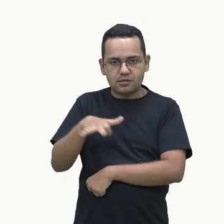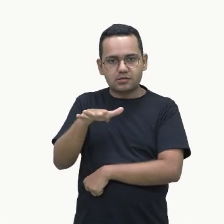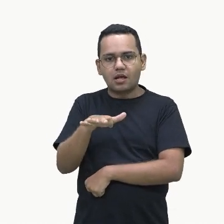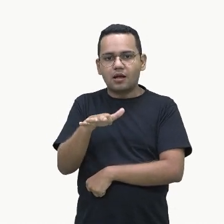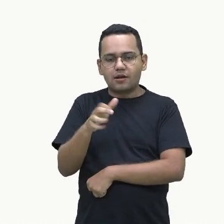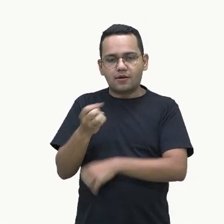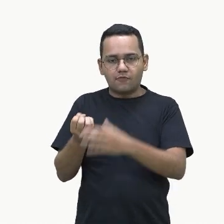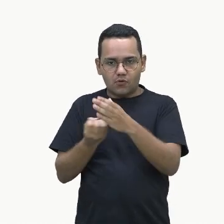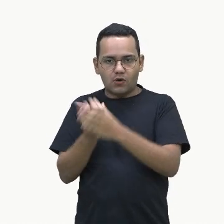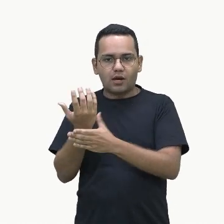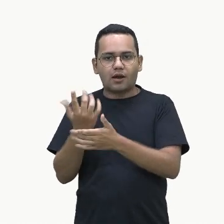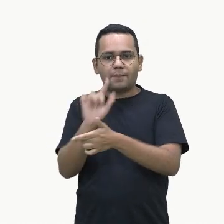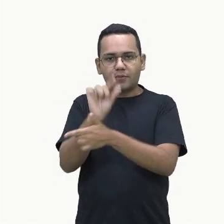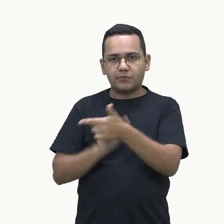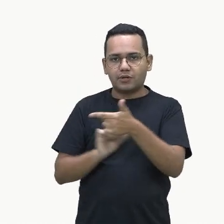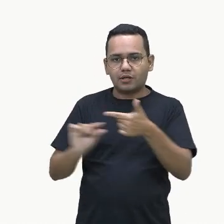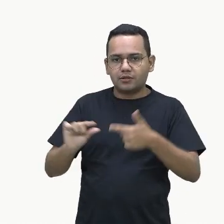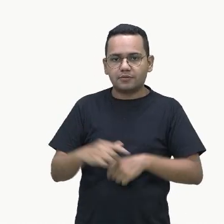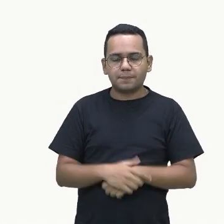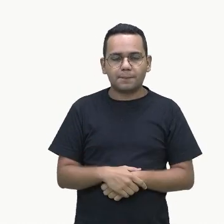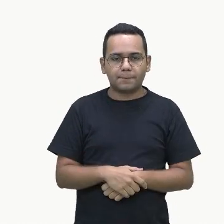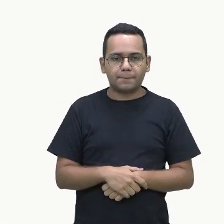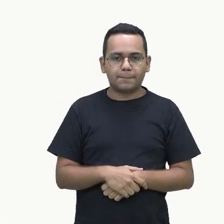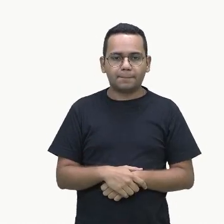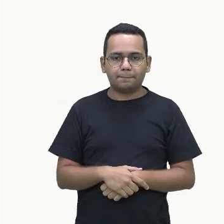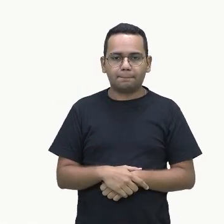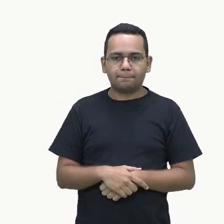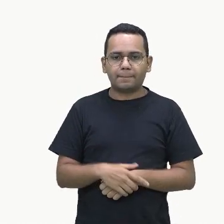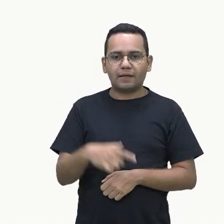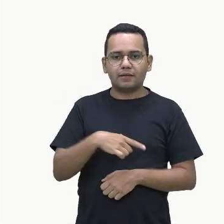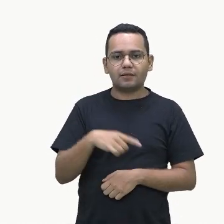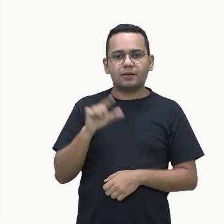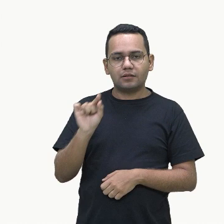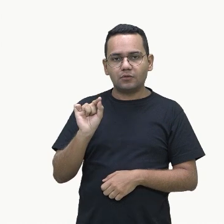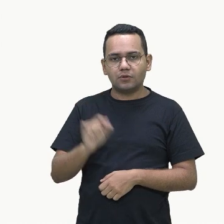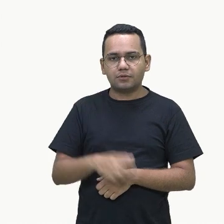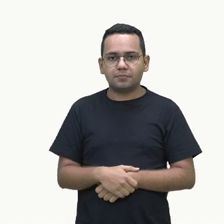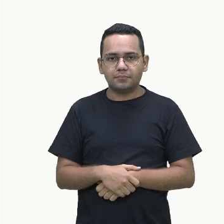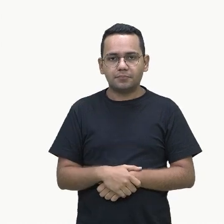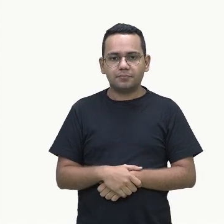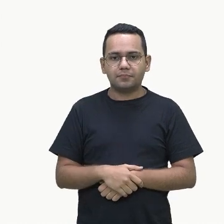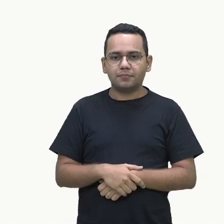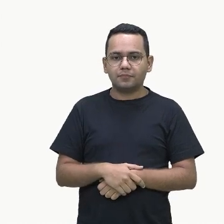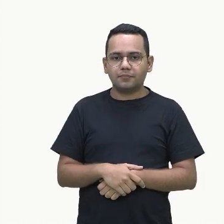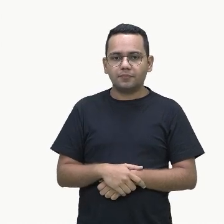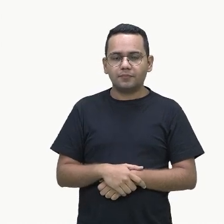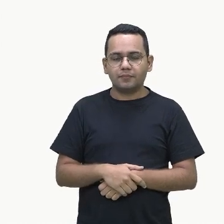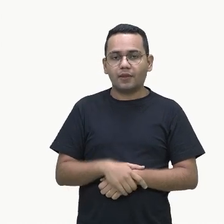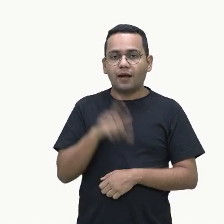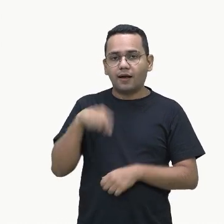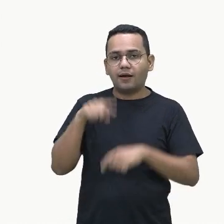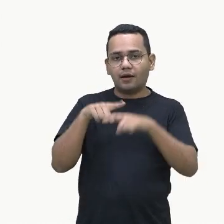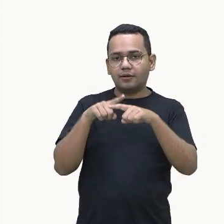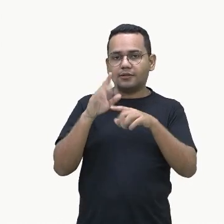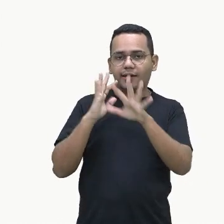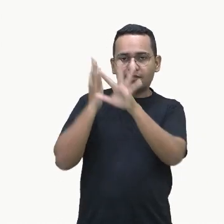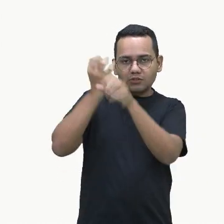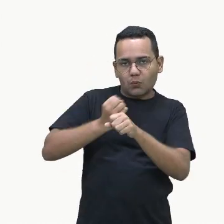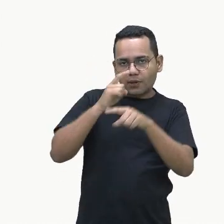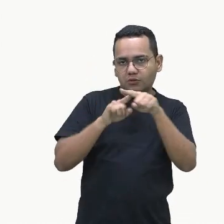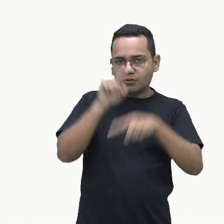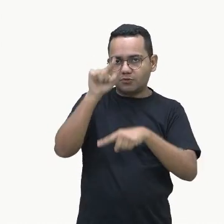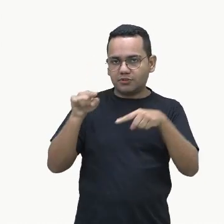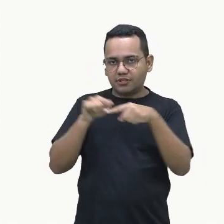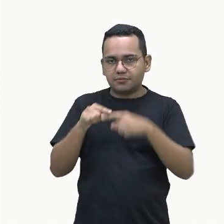os catetos. E é daí que sai o nosso teorema de Pitágoras. O quadrado da